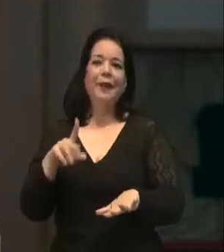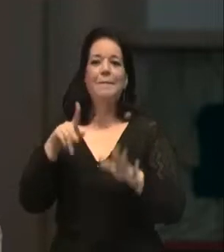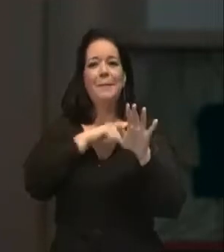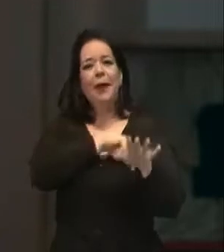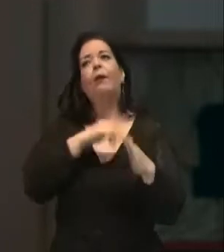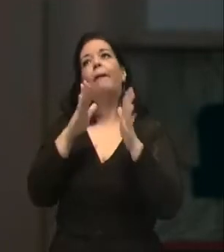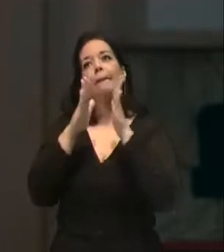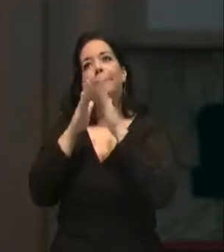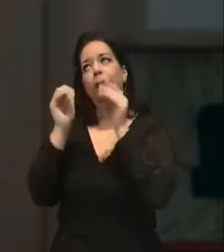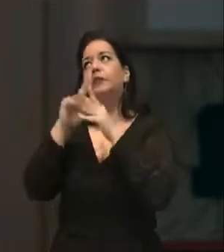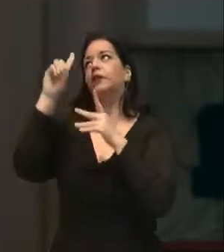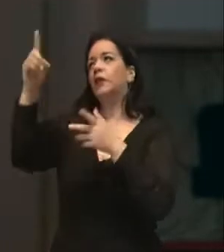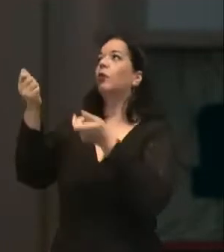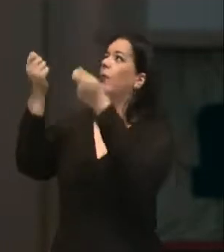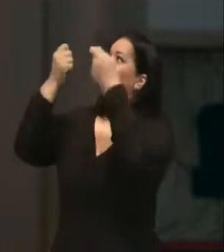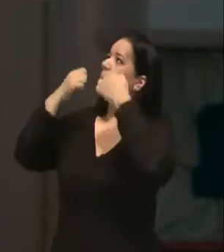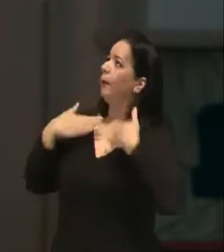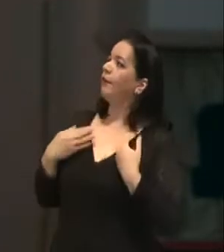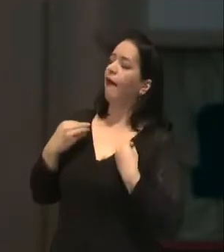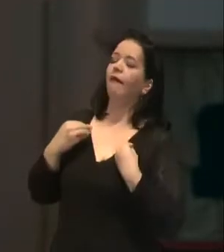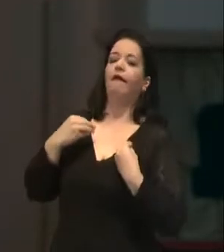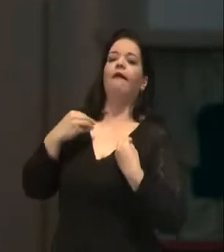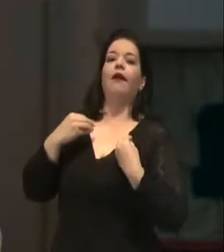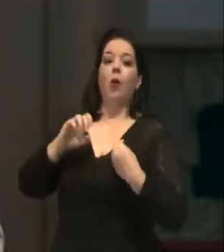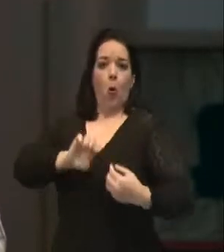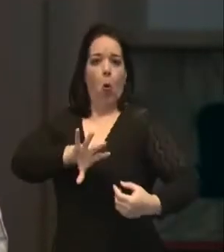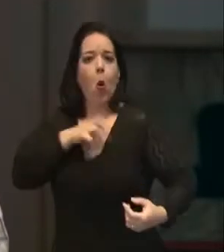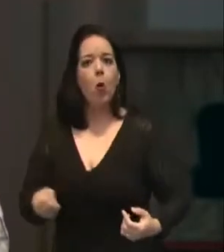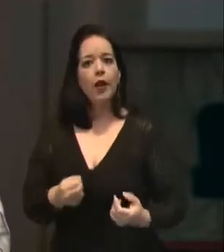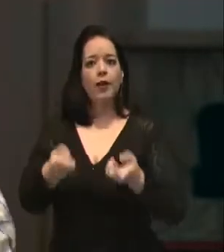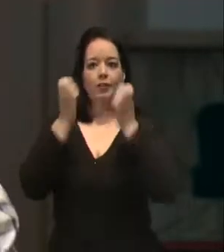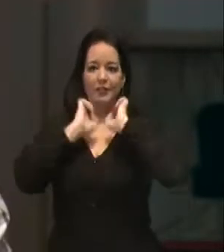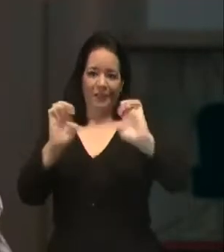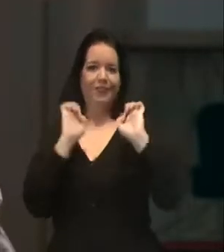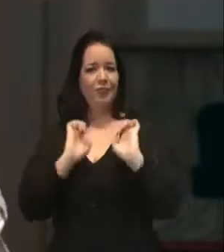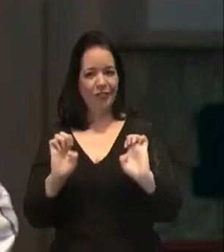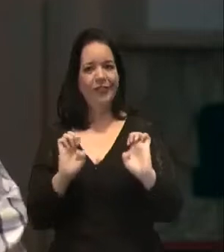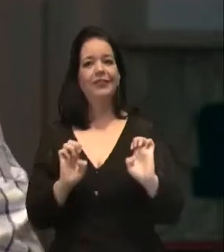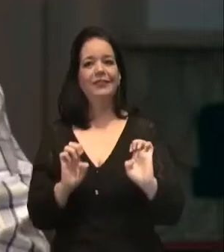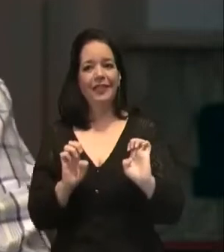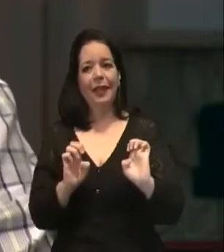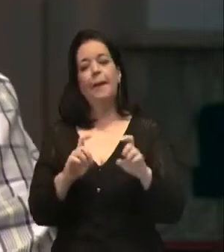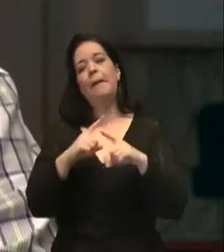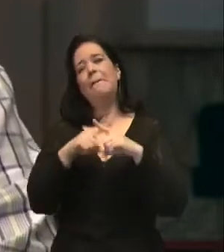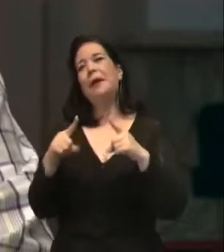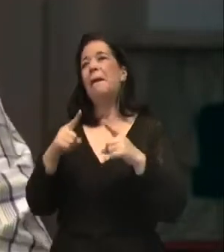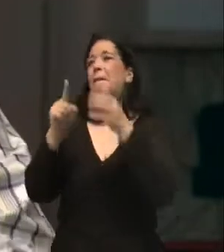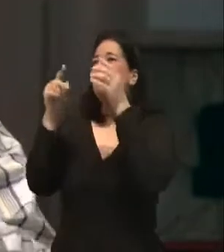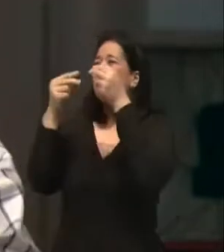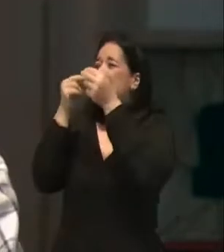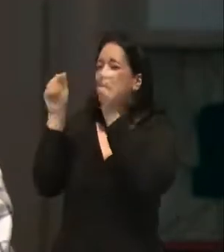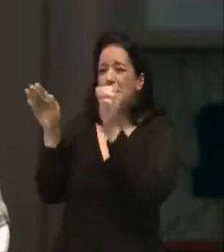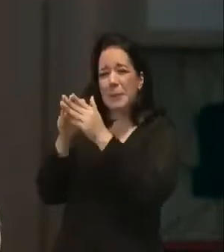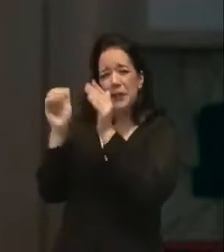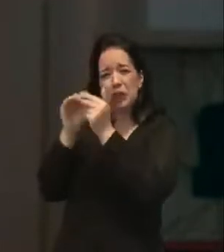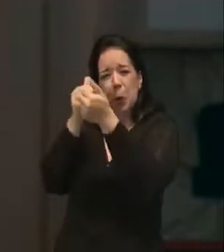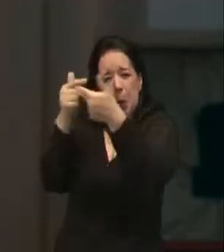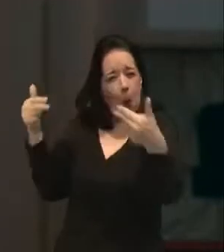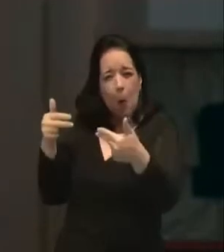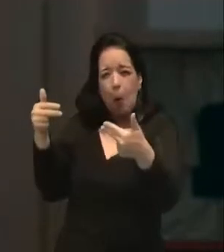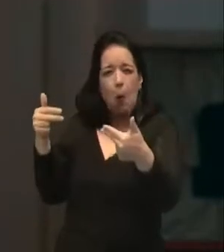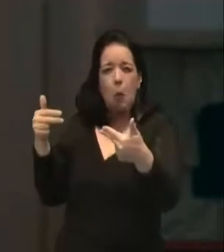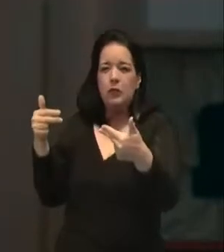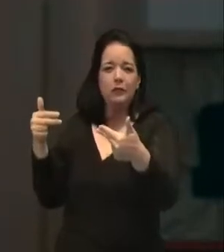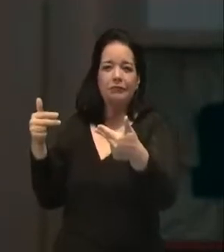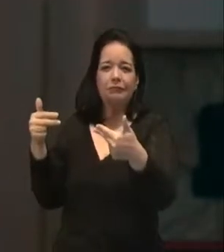aos Filipenses. Nós veremos isso quando estudarmos Filipenses juntos. Paulo sempre pede coisas